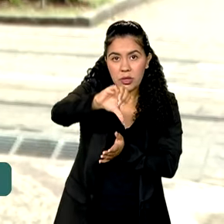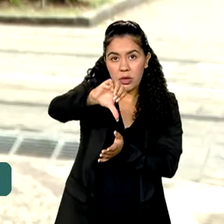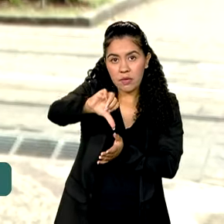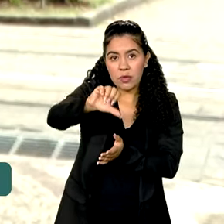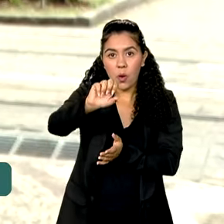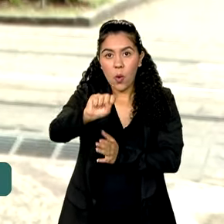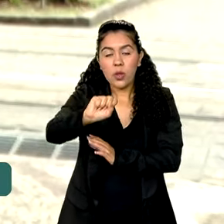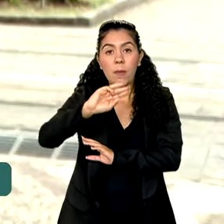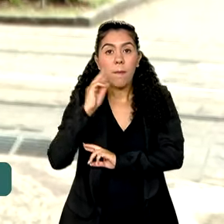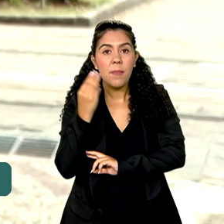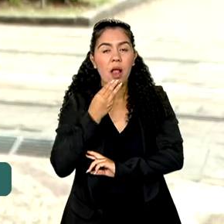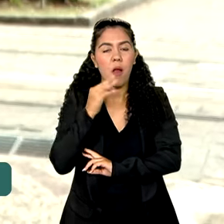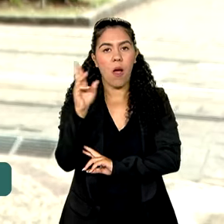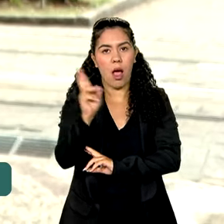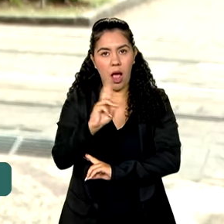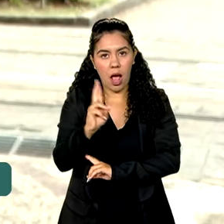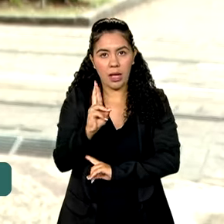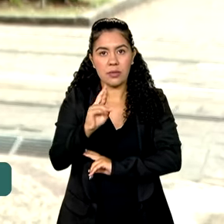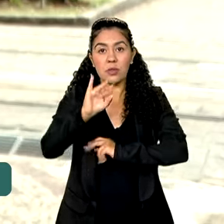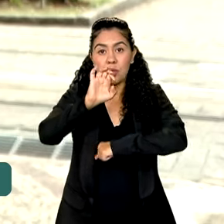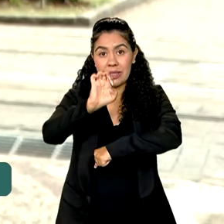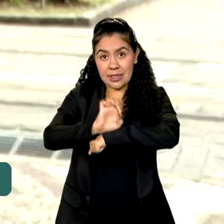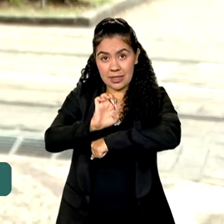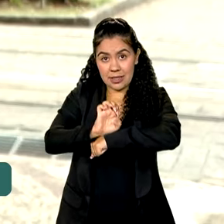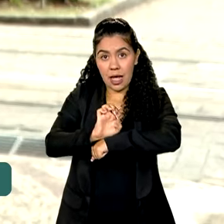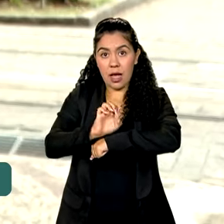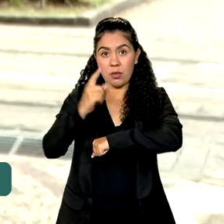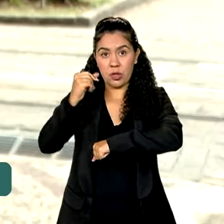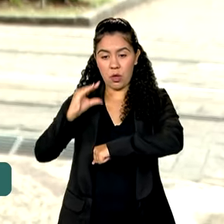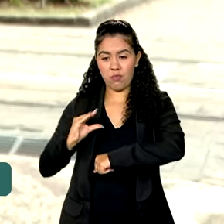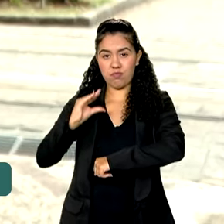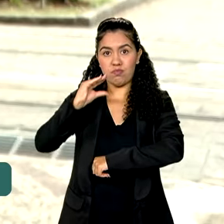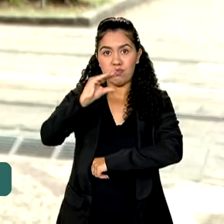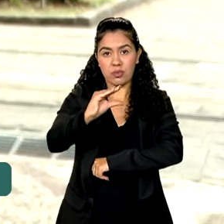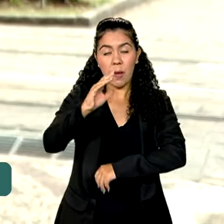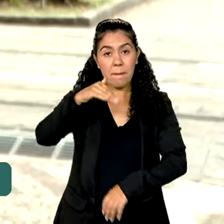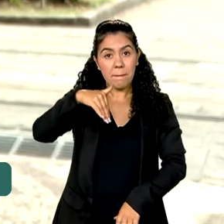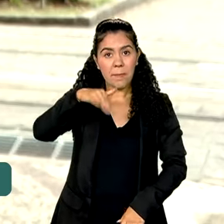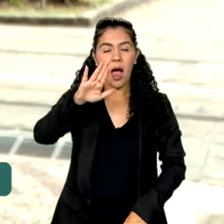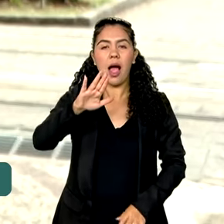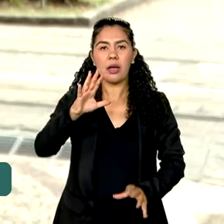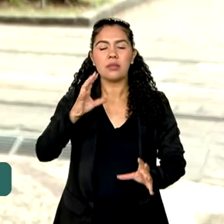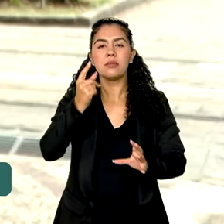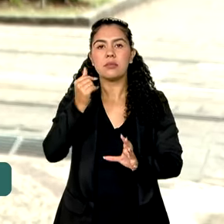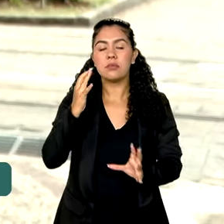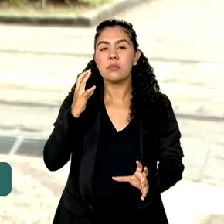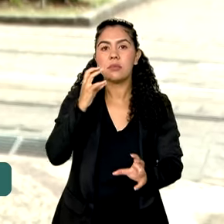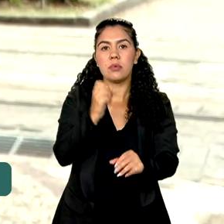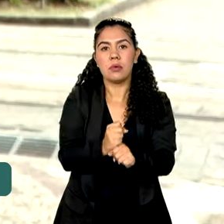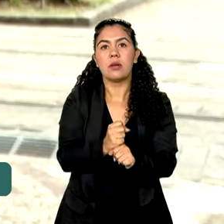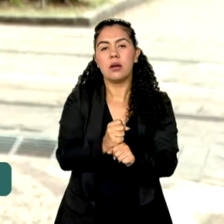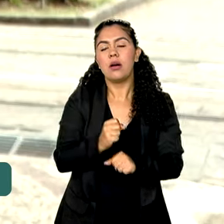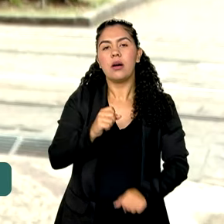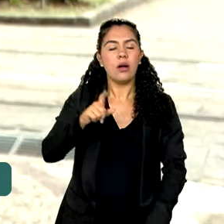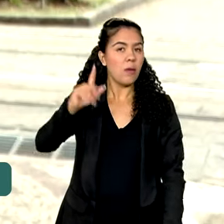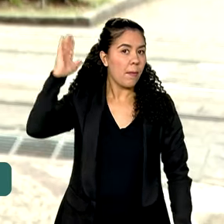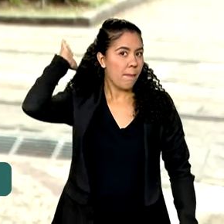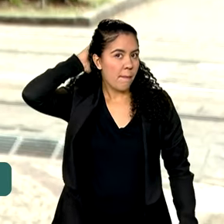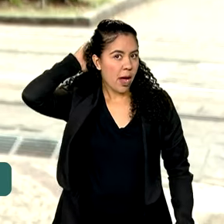R$998 milhões. O estado que recebeu o maior investimento no programa Luz para Todos nesse período foi o Pará,